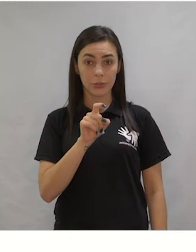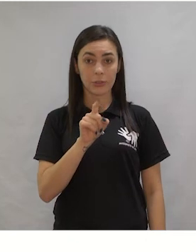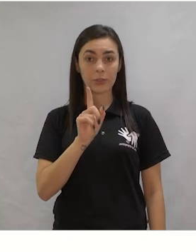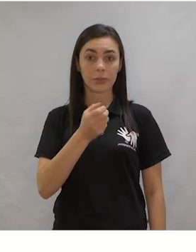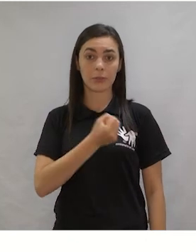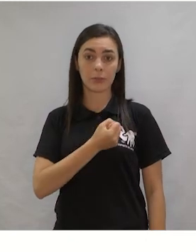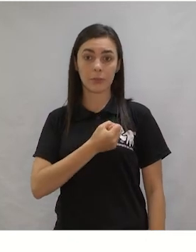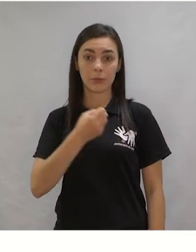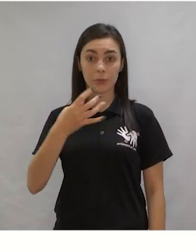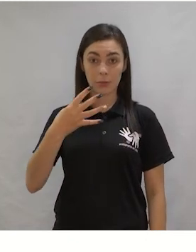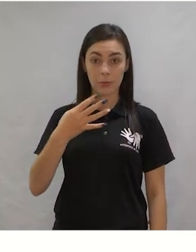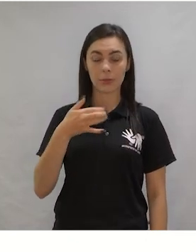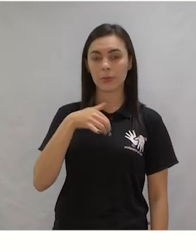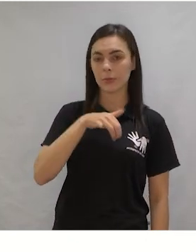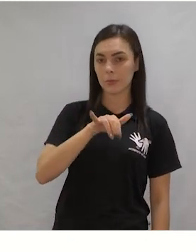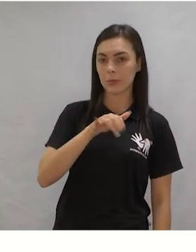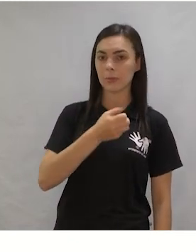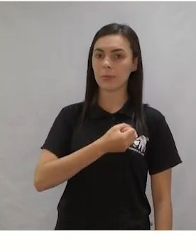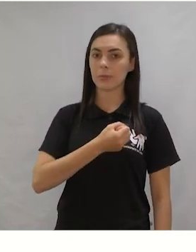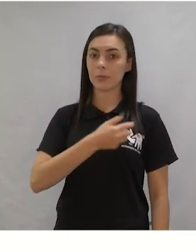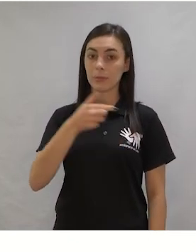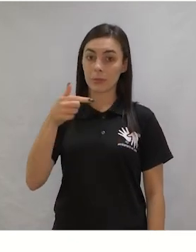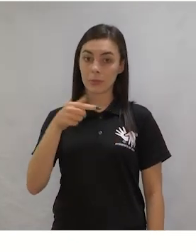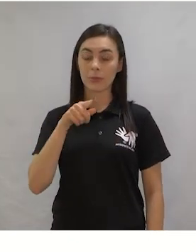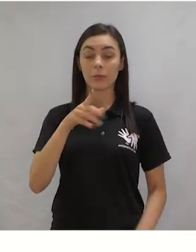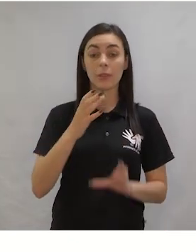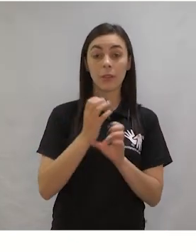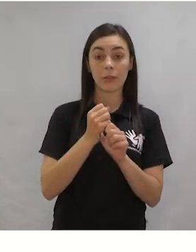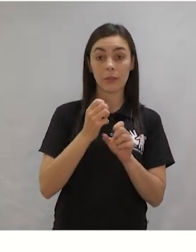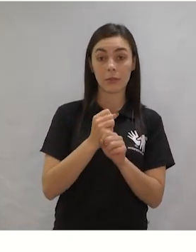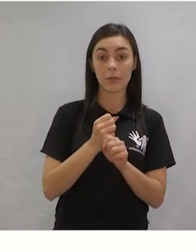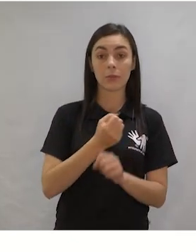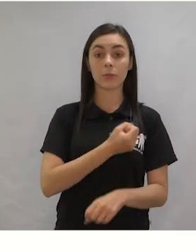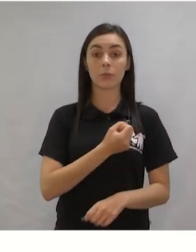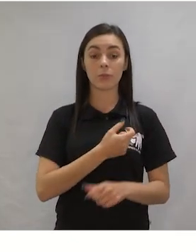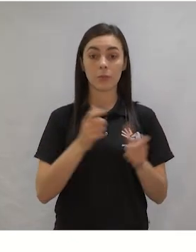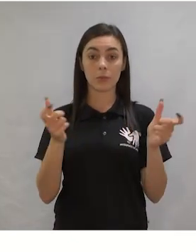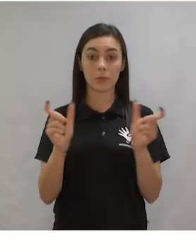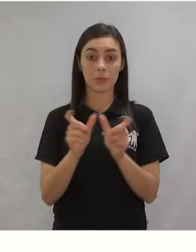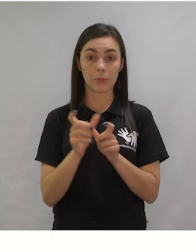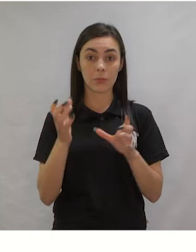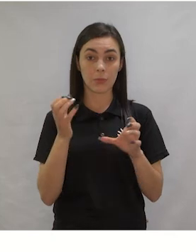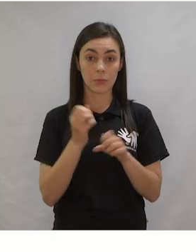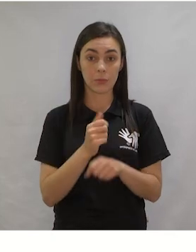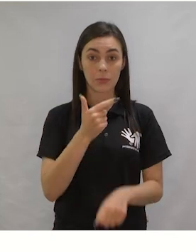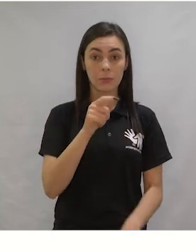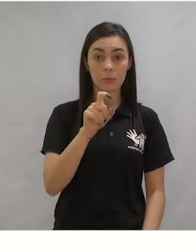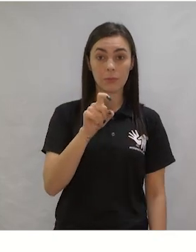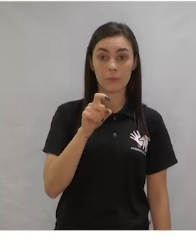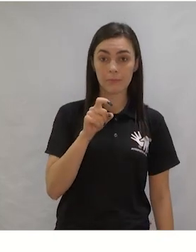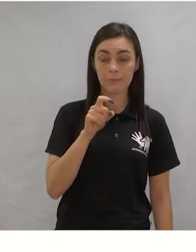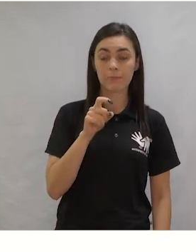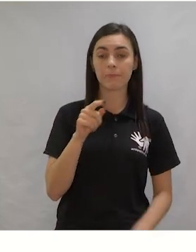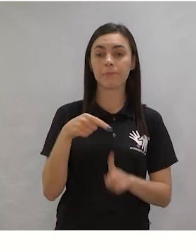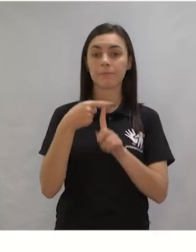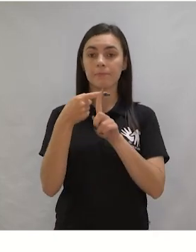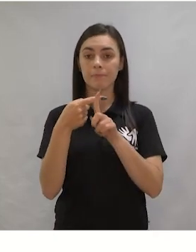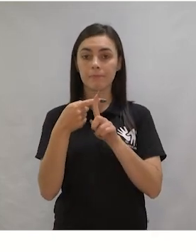igual a 4 e y é igual a 7, calcule o valor numérico da expressão